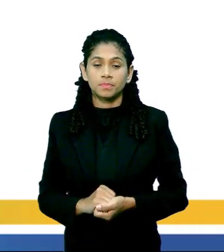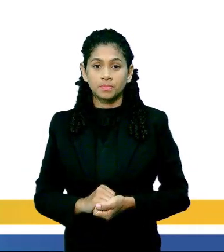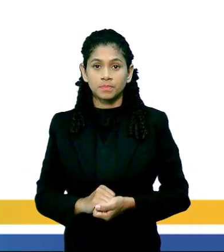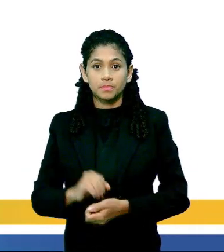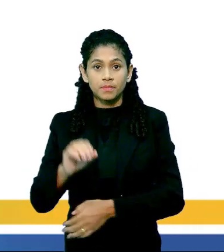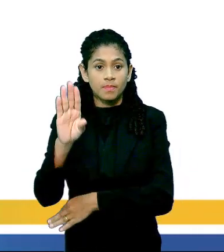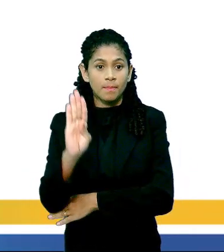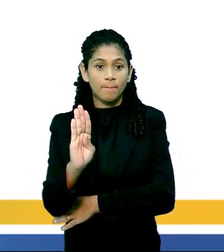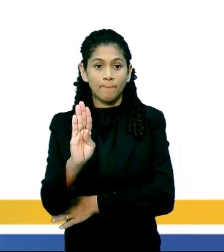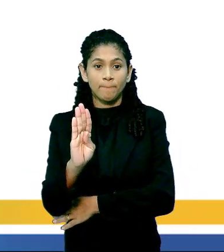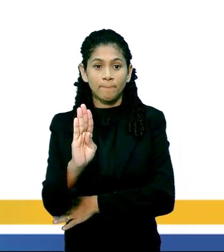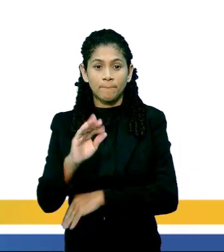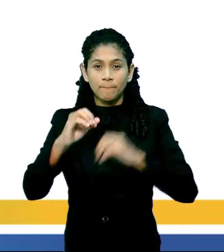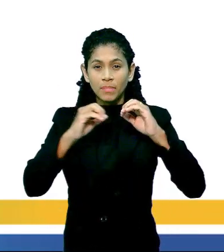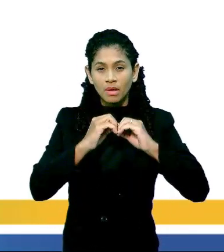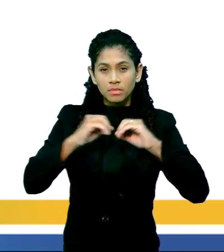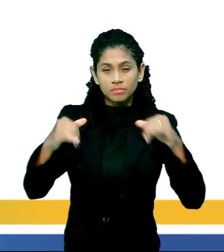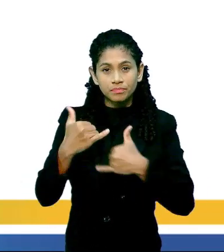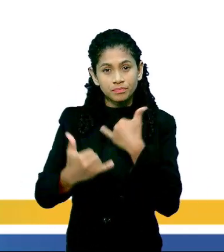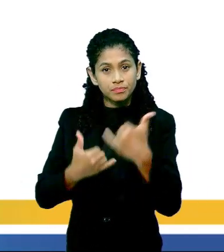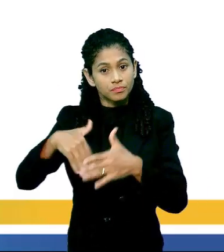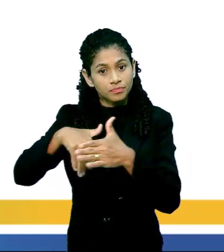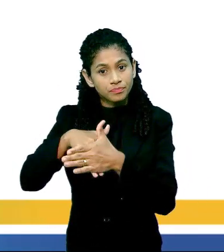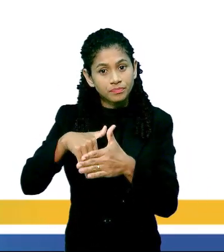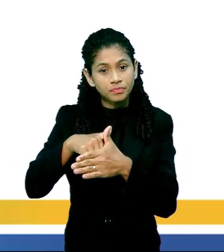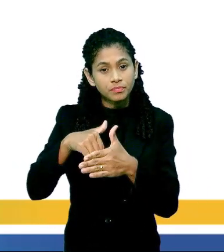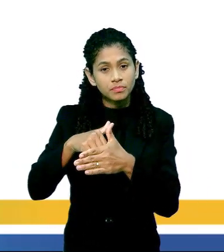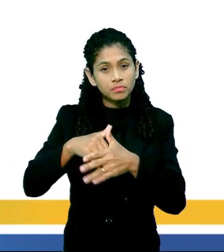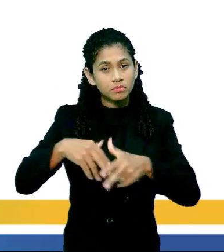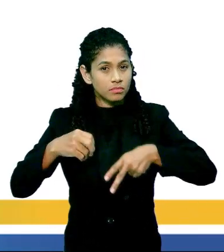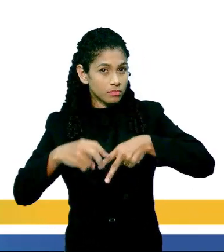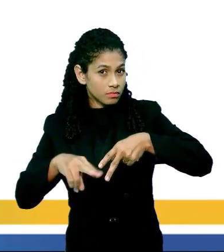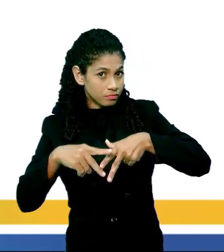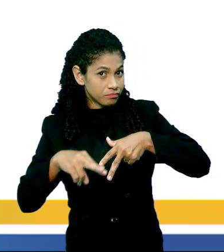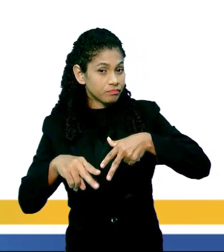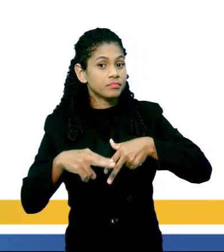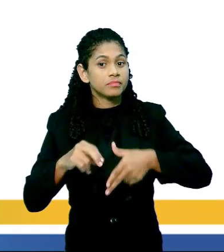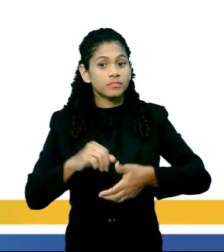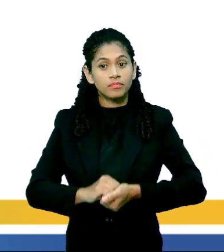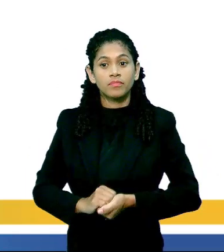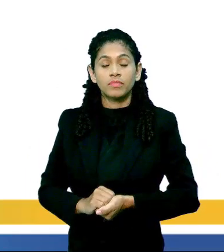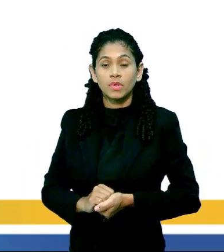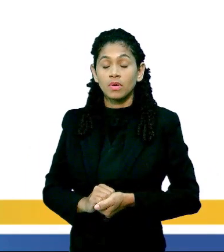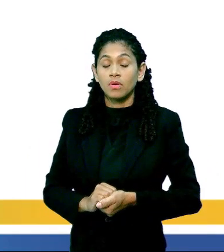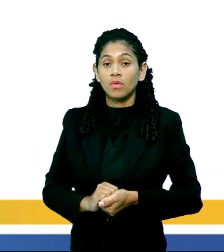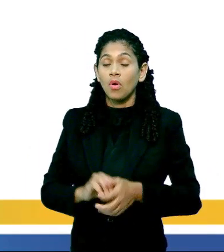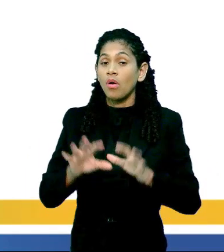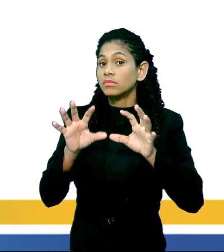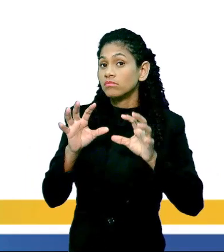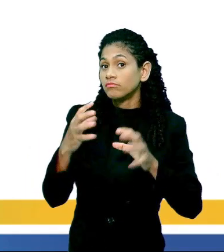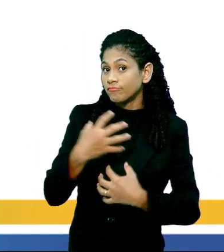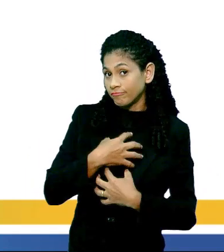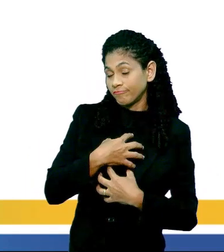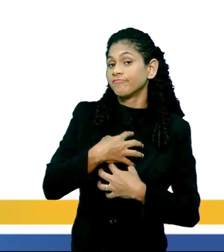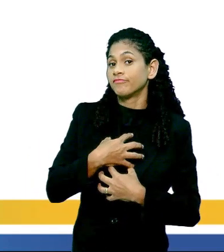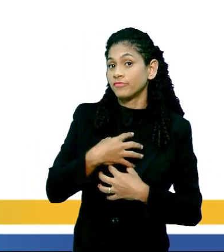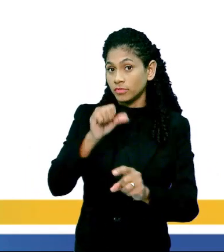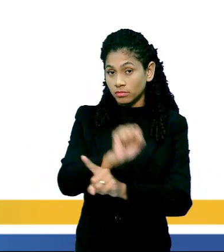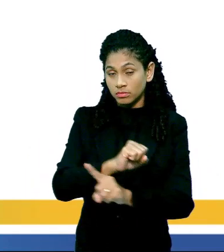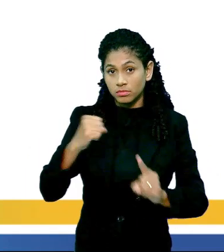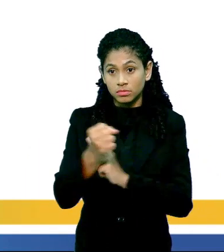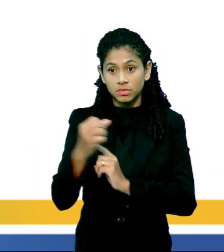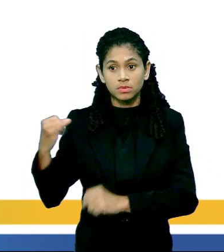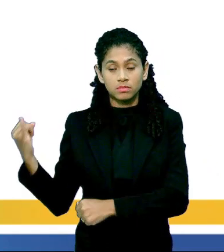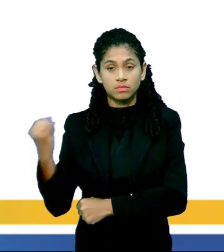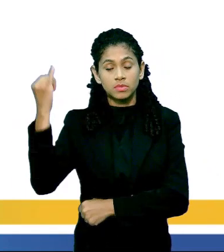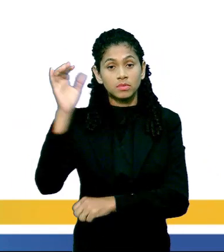outra. Alternativa B. A divisão de brincadeiras e jogos por gêneros é uma forma de socialização importante